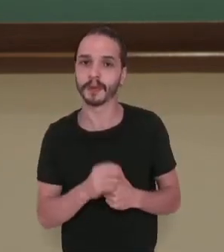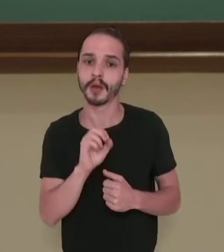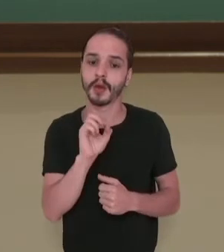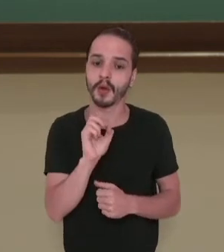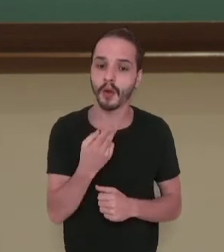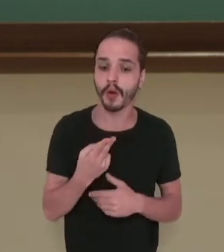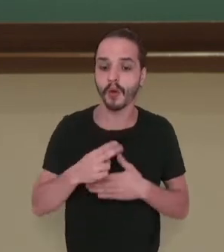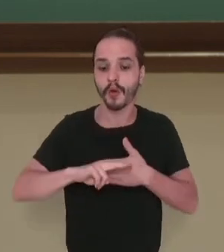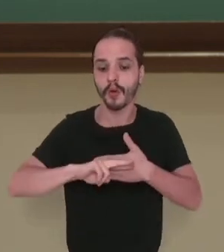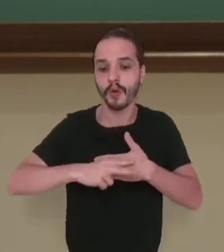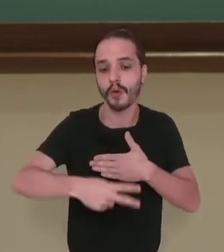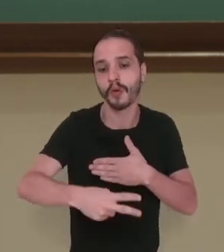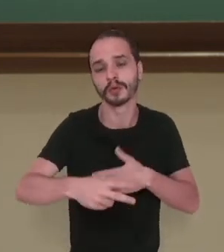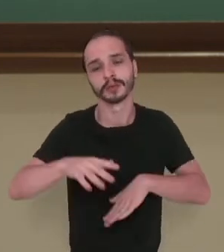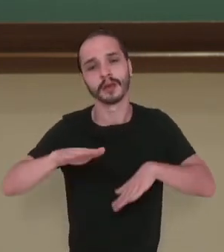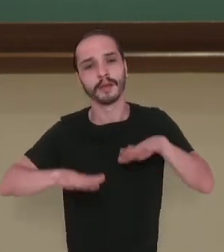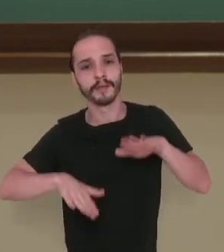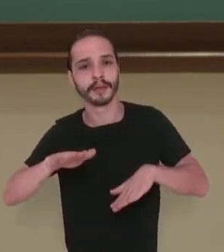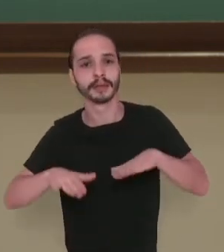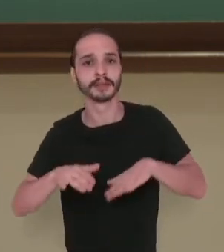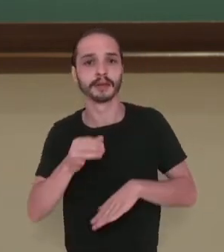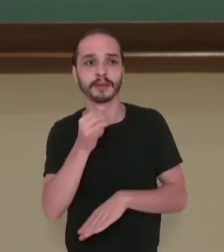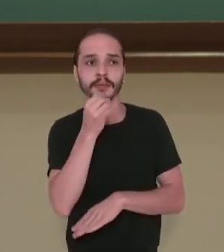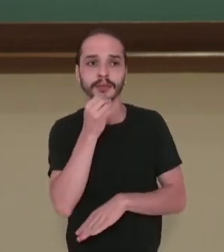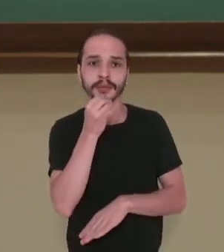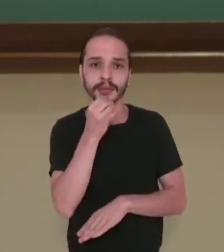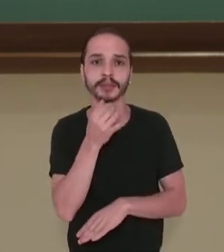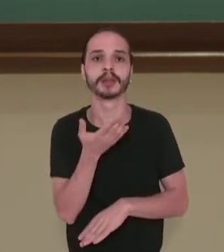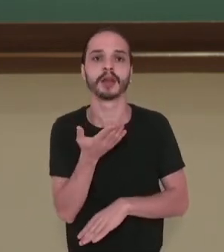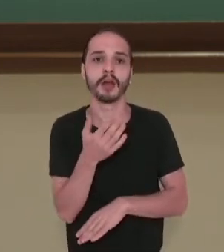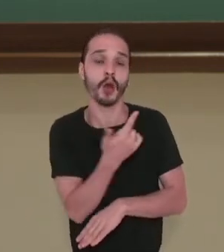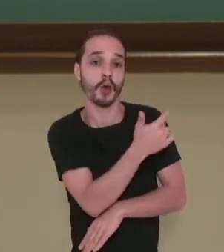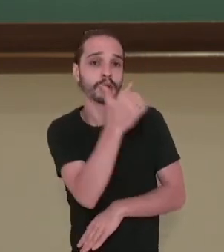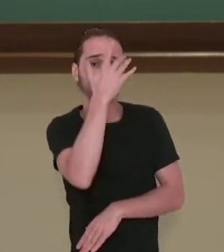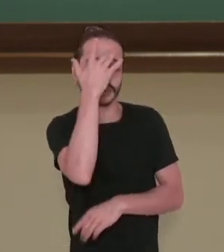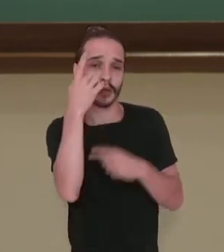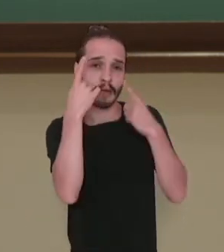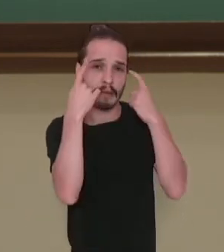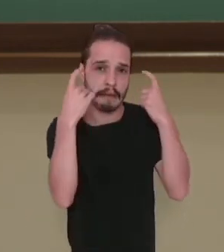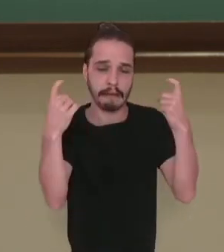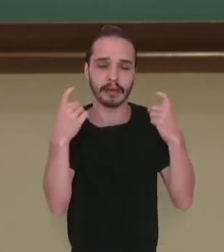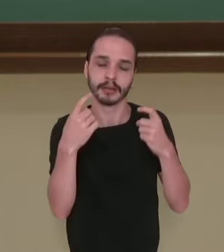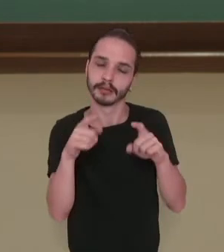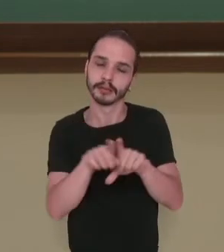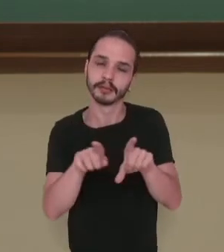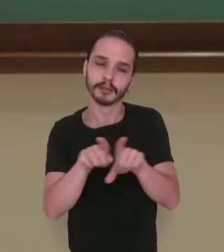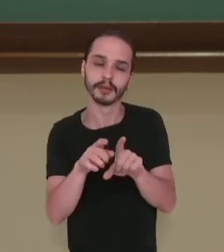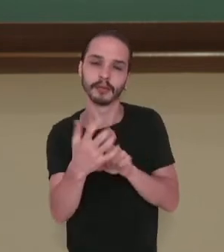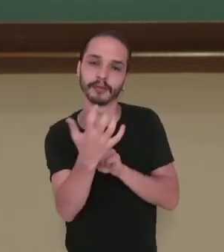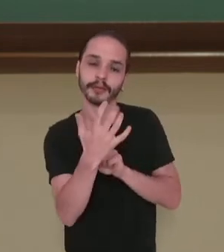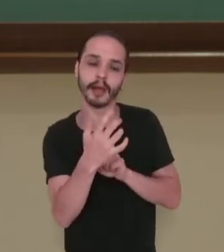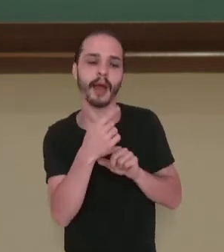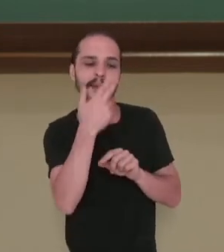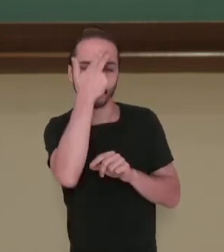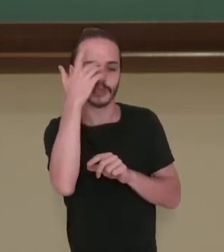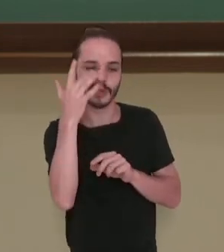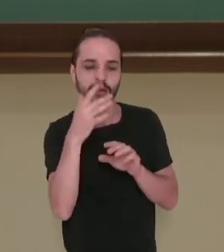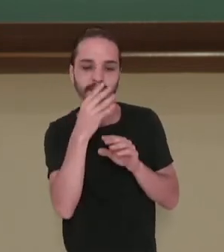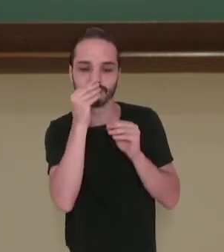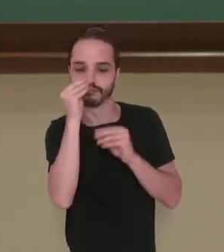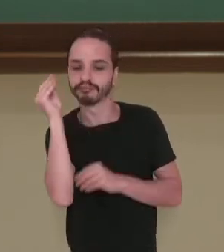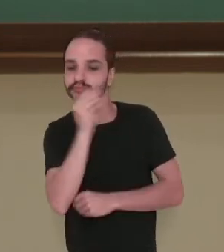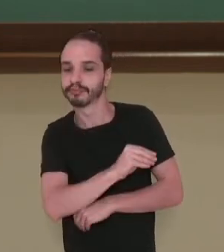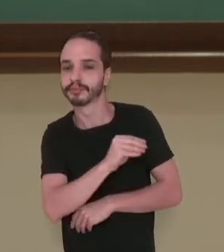as consequências, às vezes, por agressões praticadas por outras pessoas. Então isso provoca o esvaziamento. Essa seria a tese